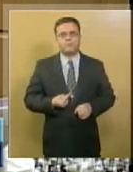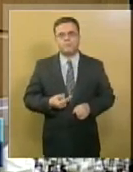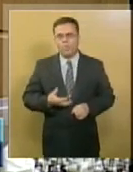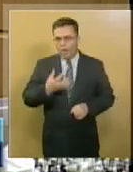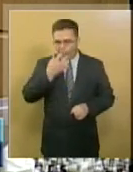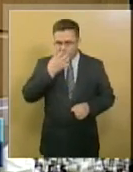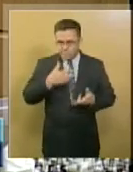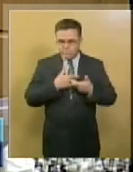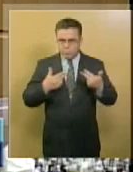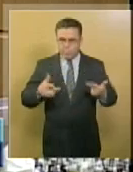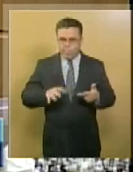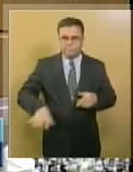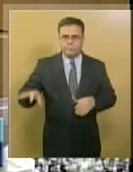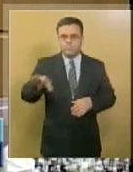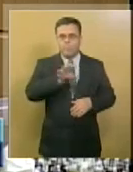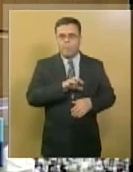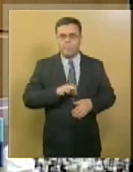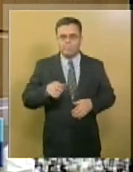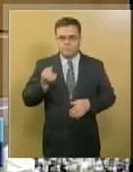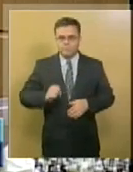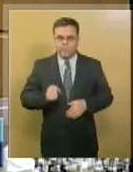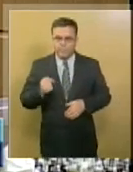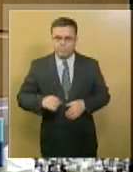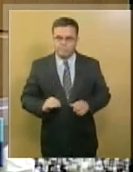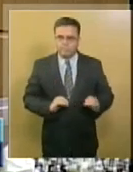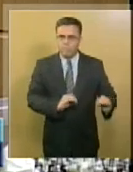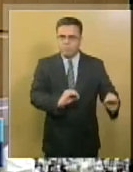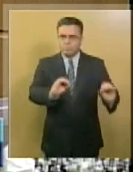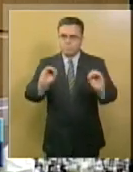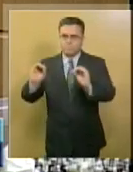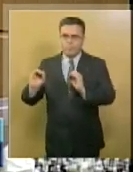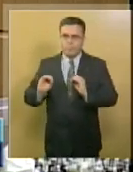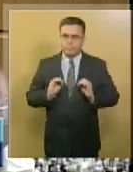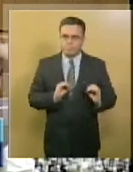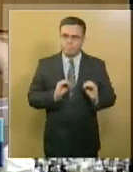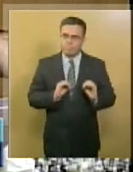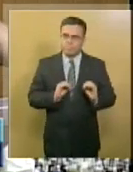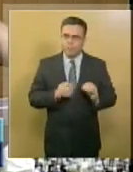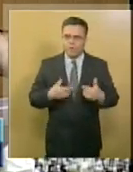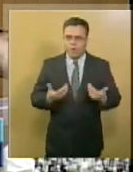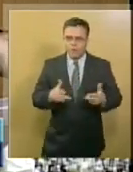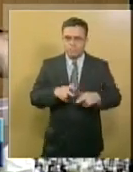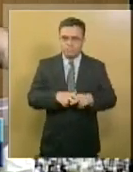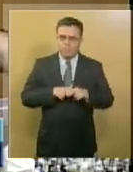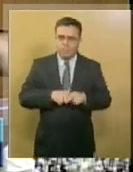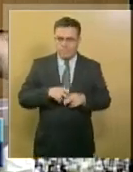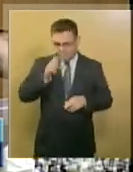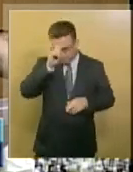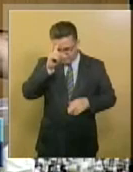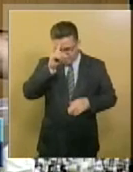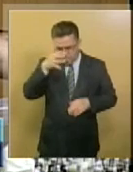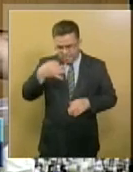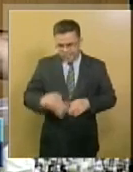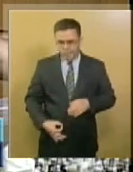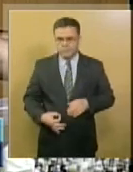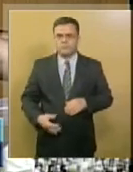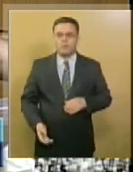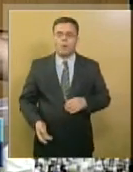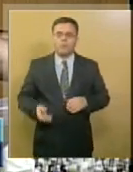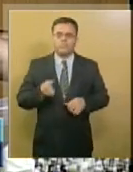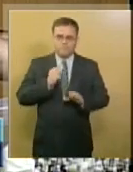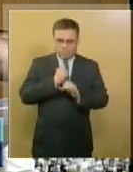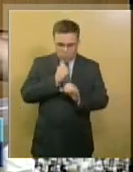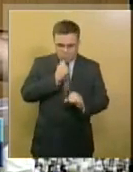de Sergipe ou qualquer município de sergipano, zero. Bem, senhores, eu mostrei aí clínicas,